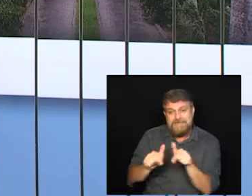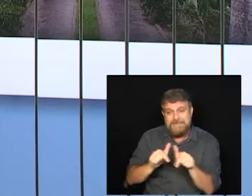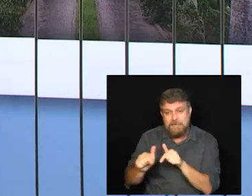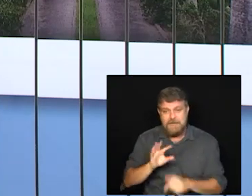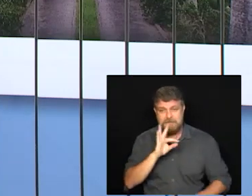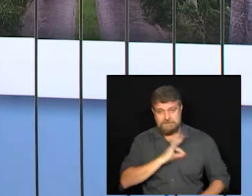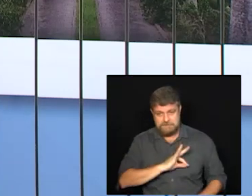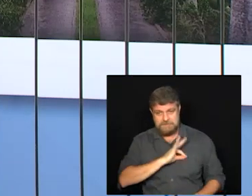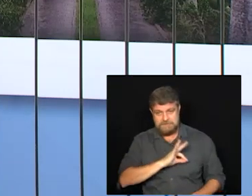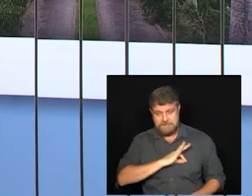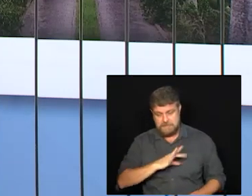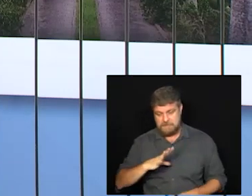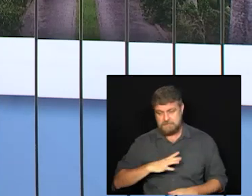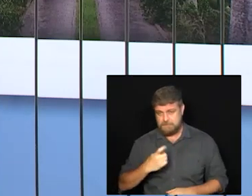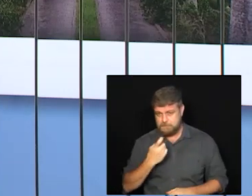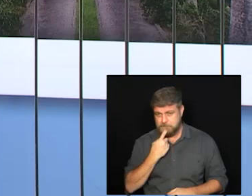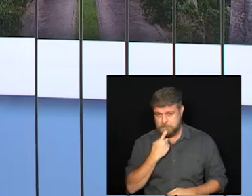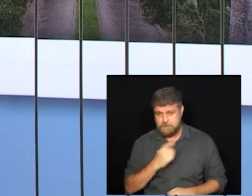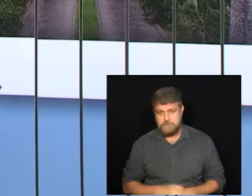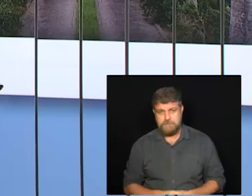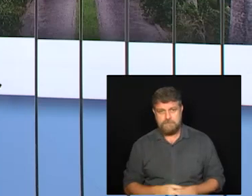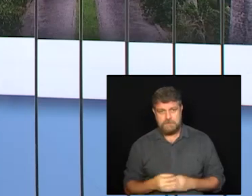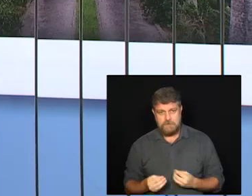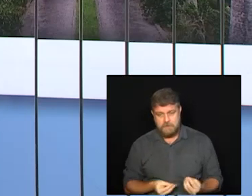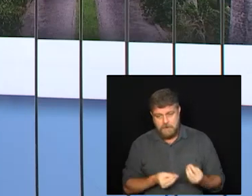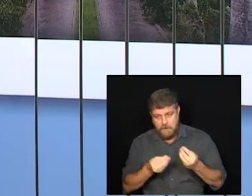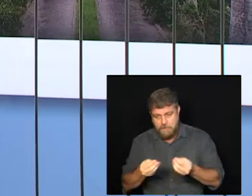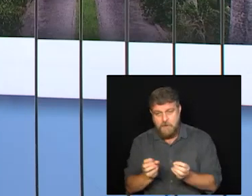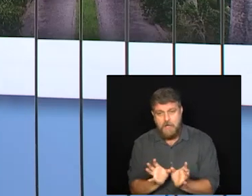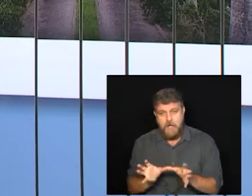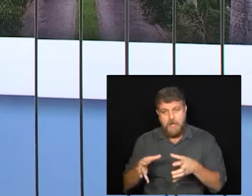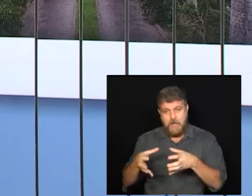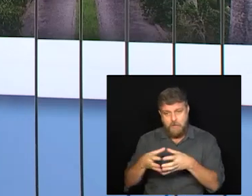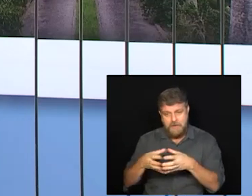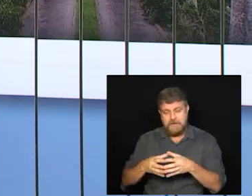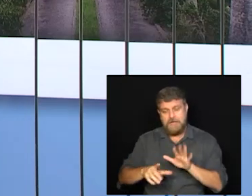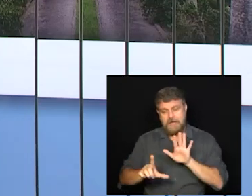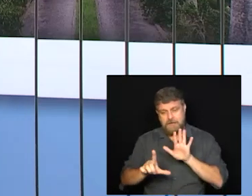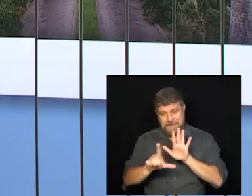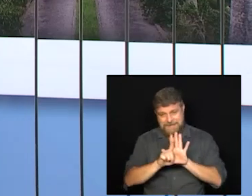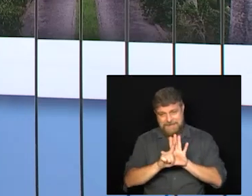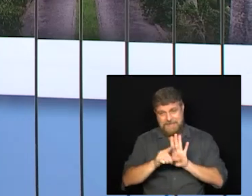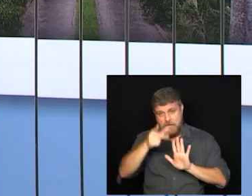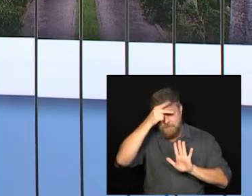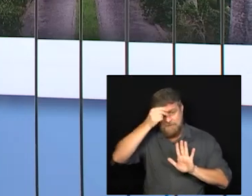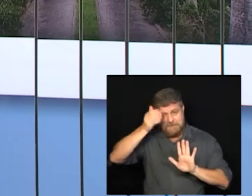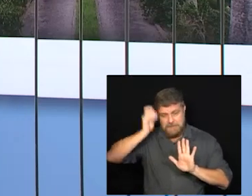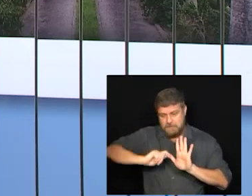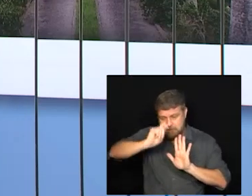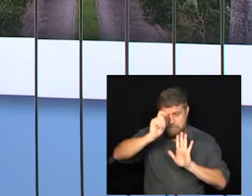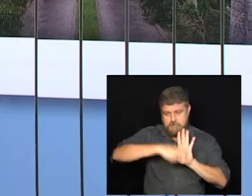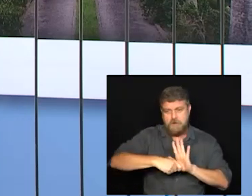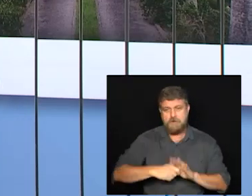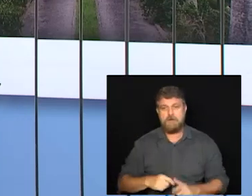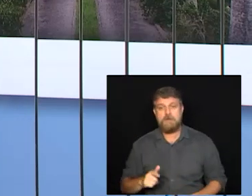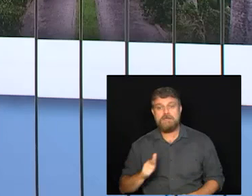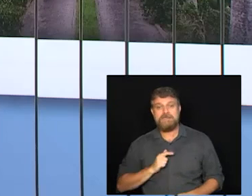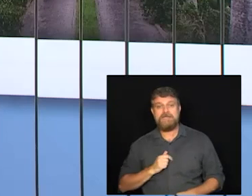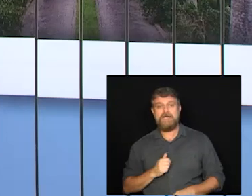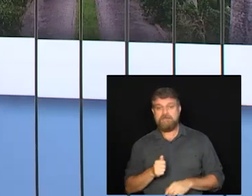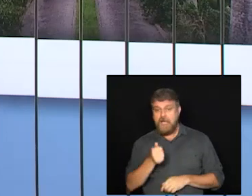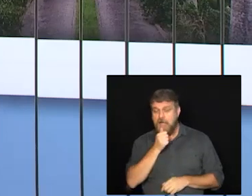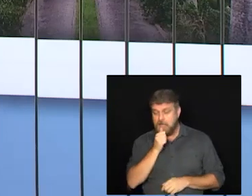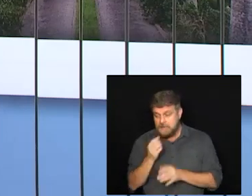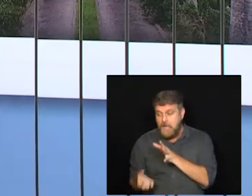de Campinas. O projeto segue agora também para a sanção do prefeito Dário Saad. E nós tivemos